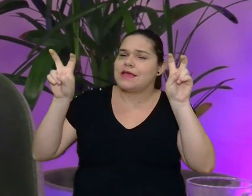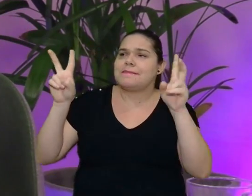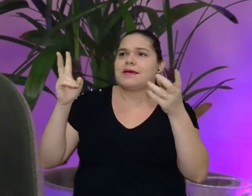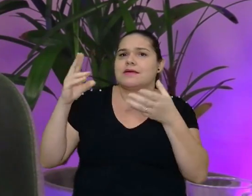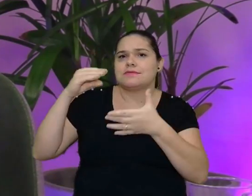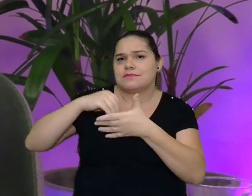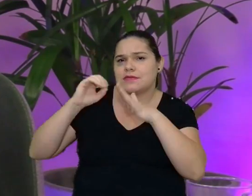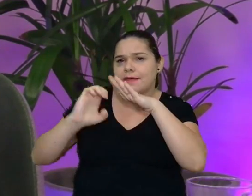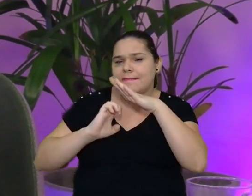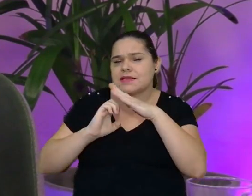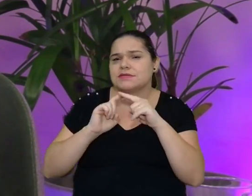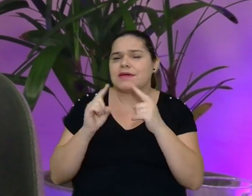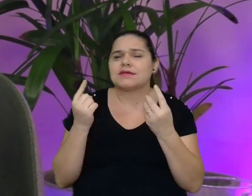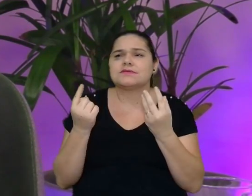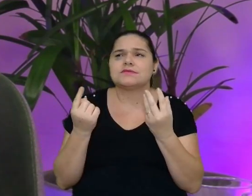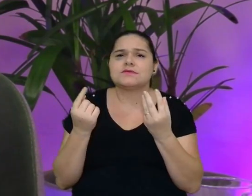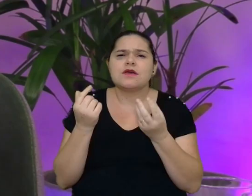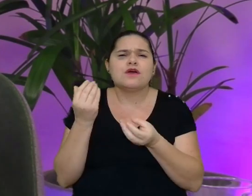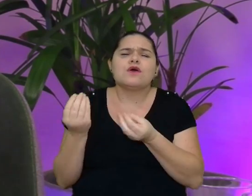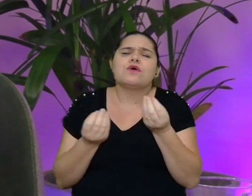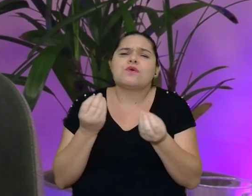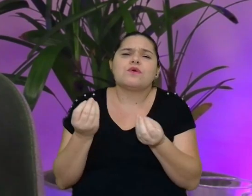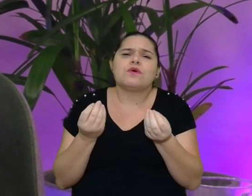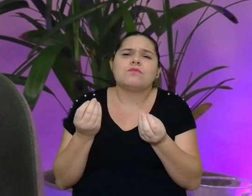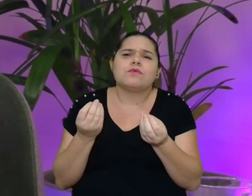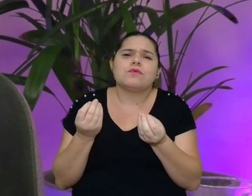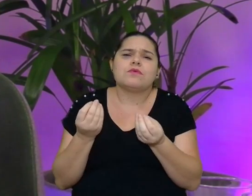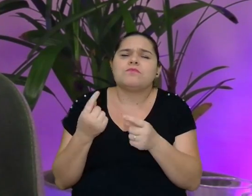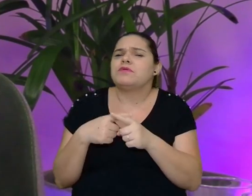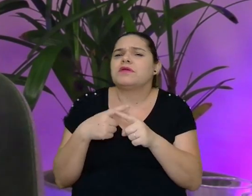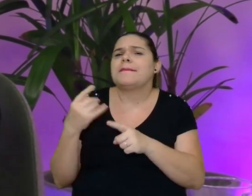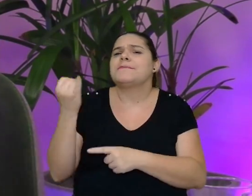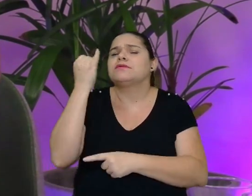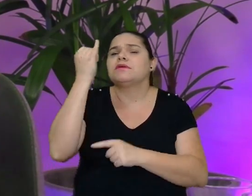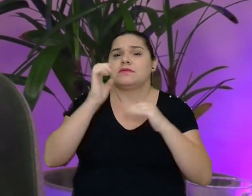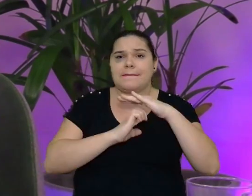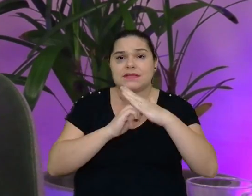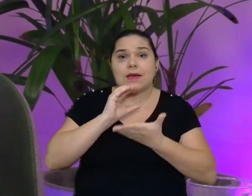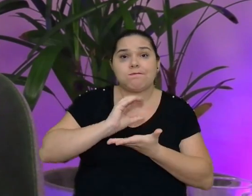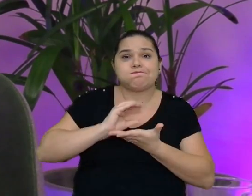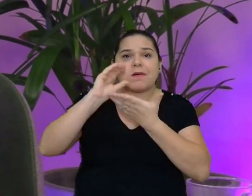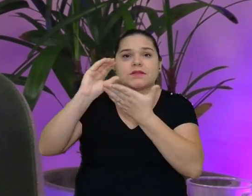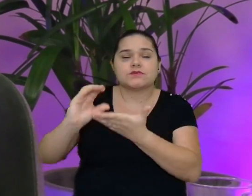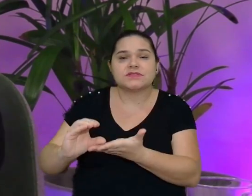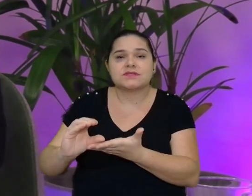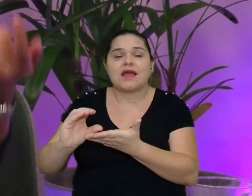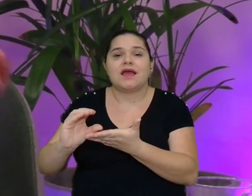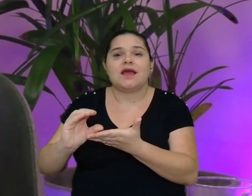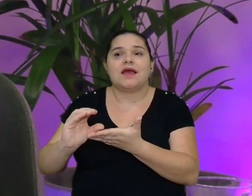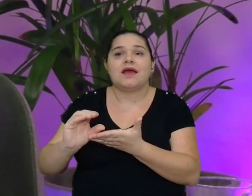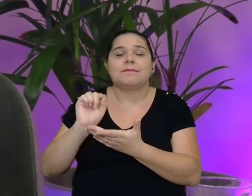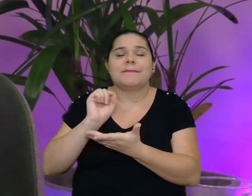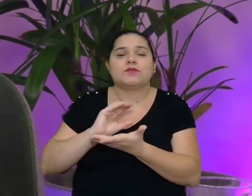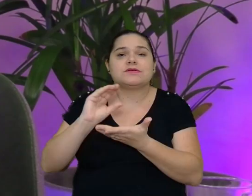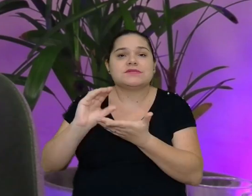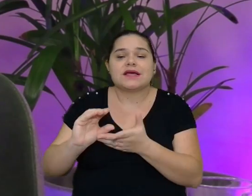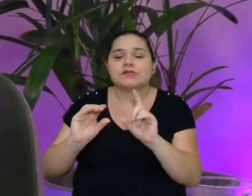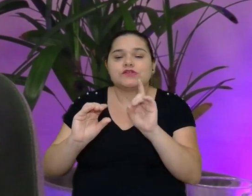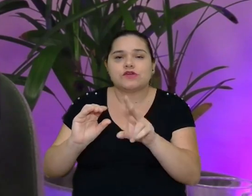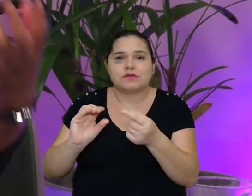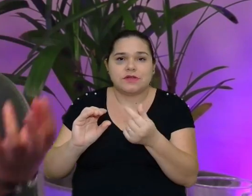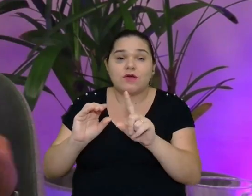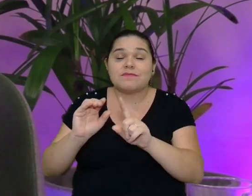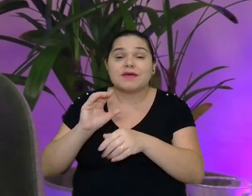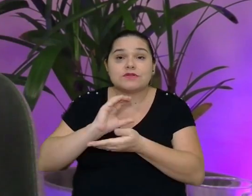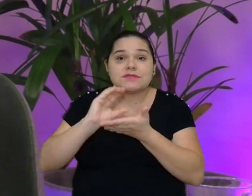qual que seria talvez a importância das empresas também serem patrocinadoras de mais informação sobre sexualidade, né? De levar mais, talvez